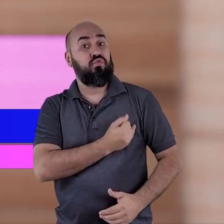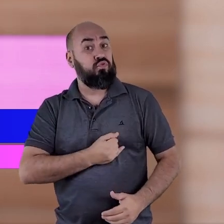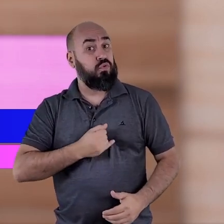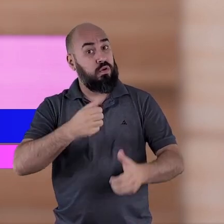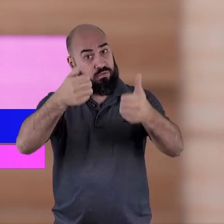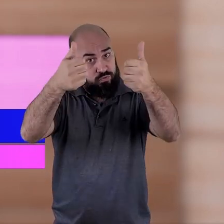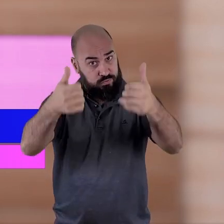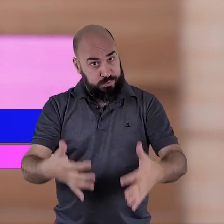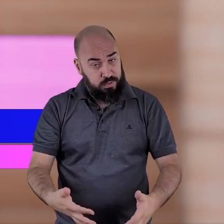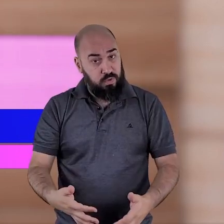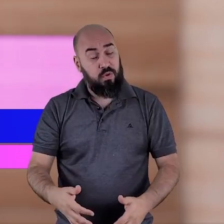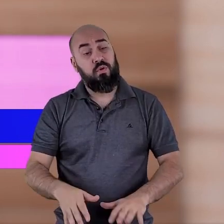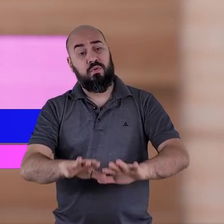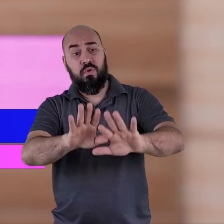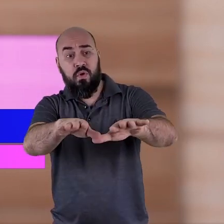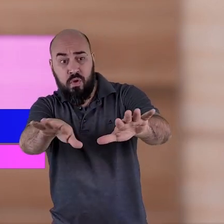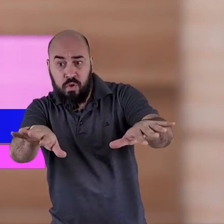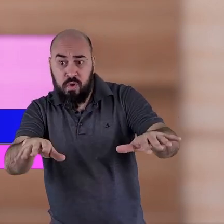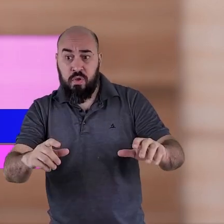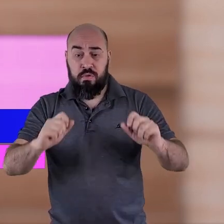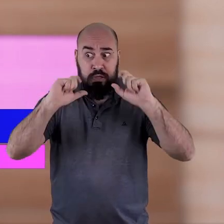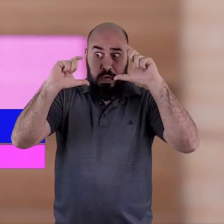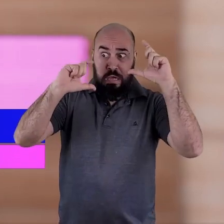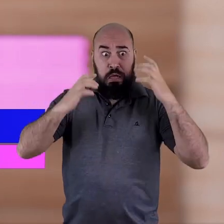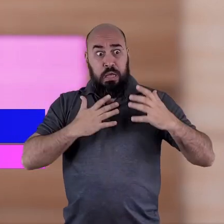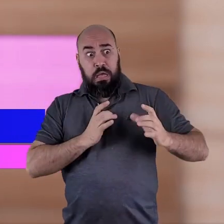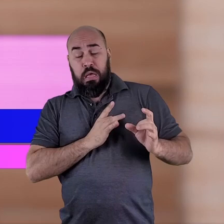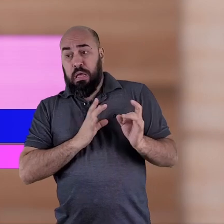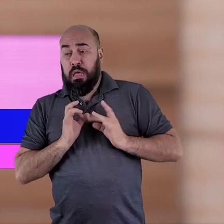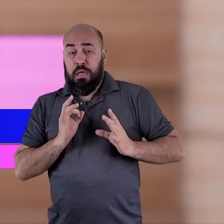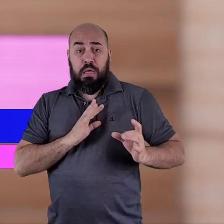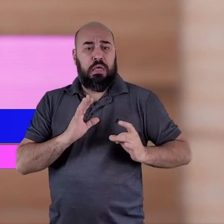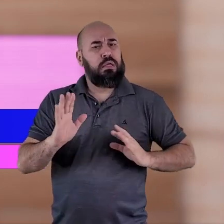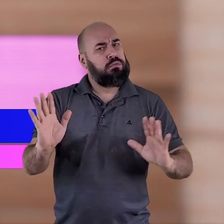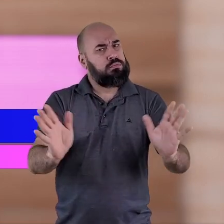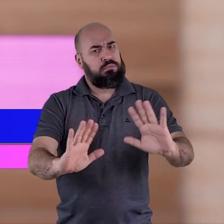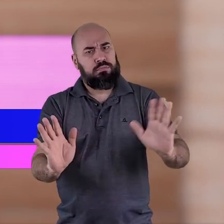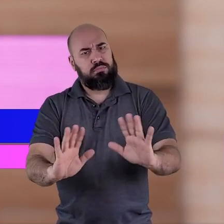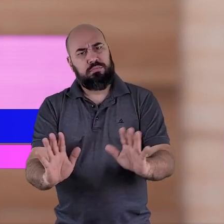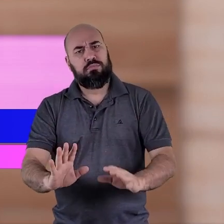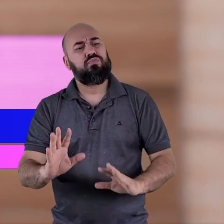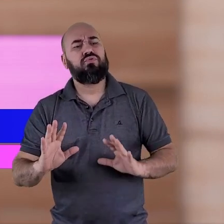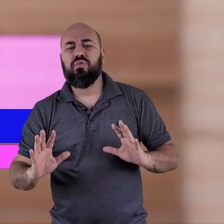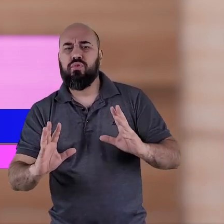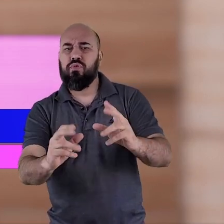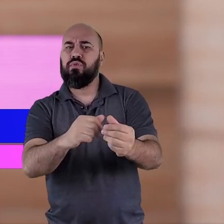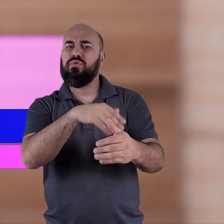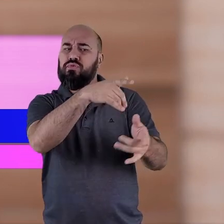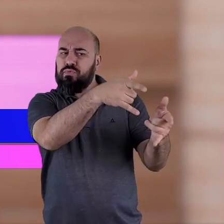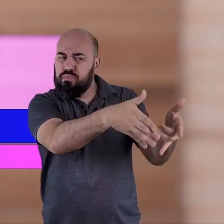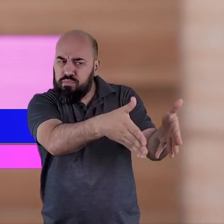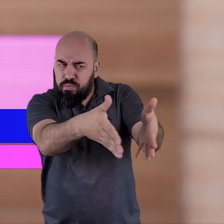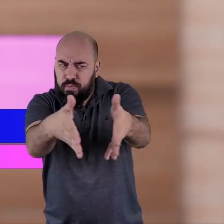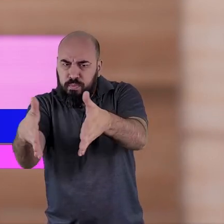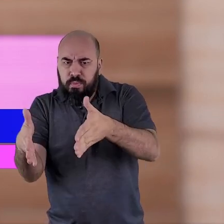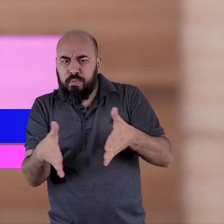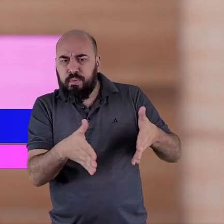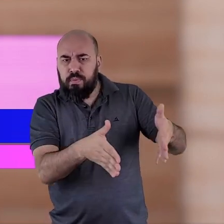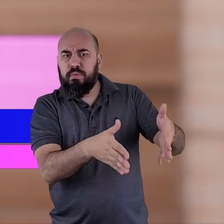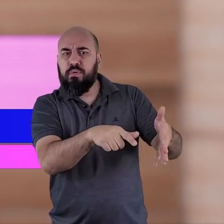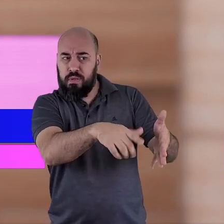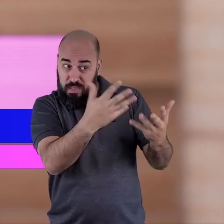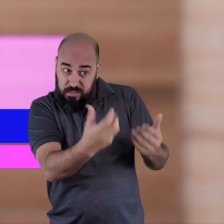com isso, porque vem a hora em que todos os que se acham nos túmulos ouvirão a voz dele e